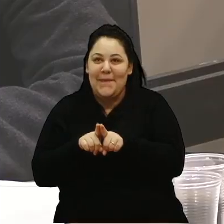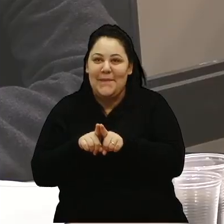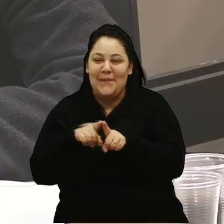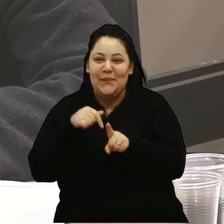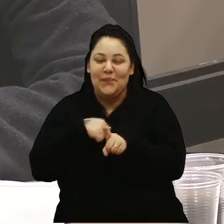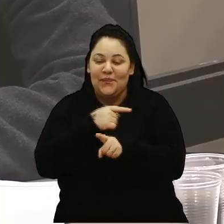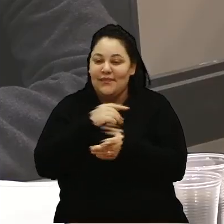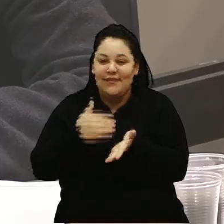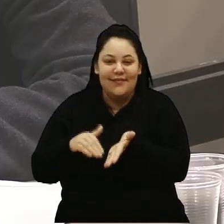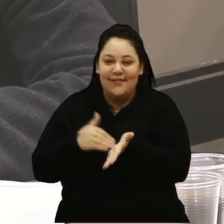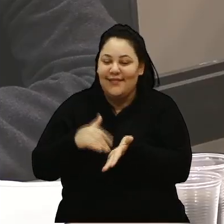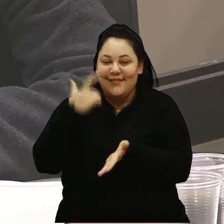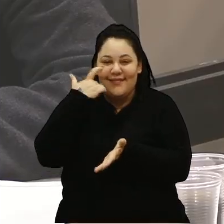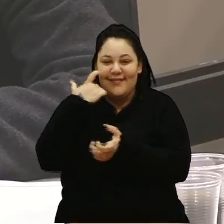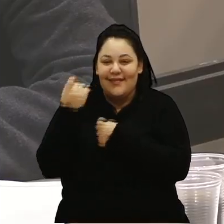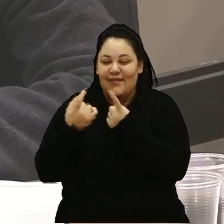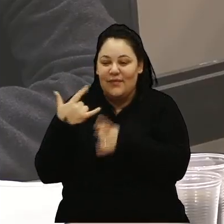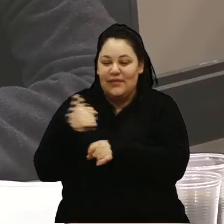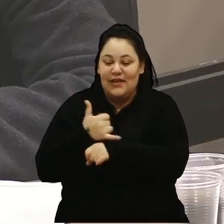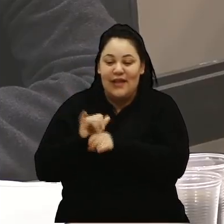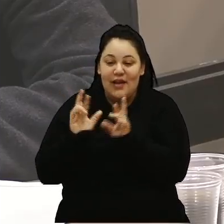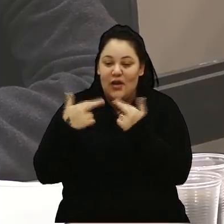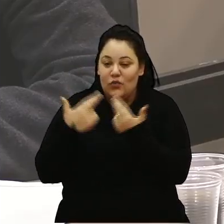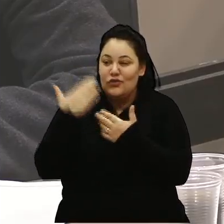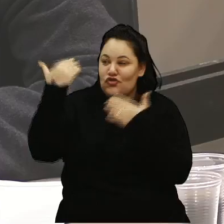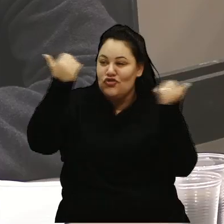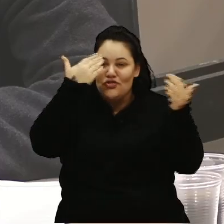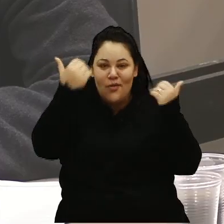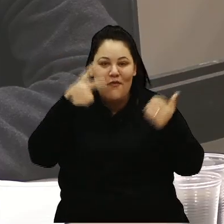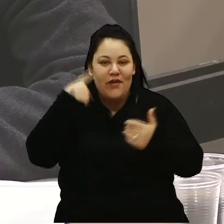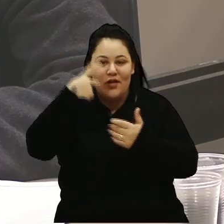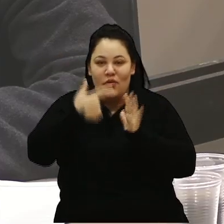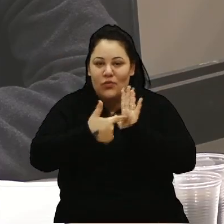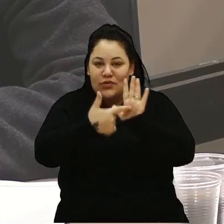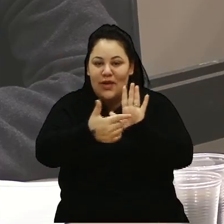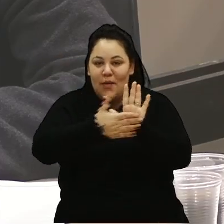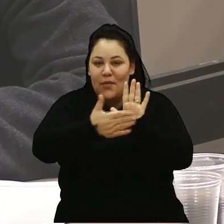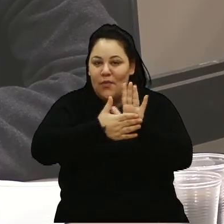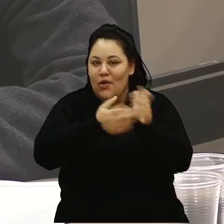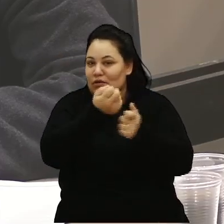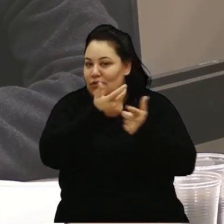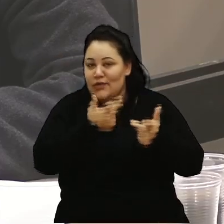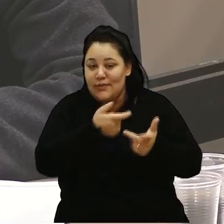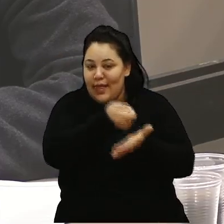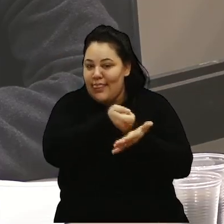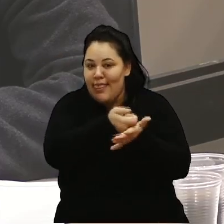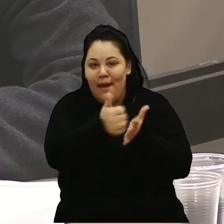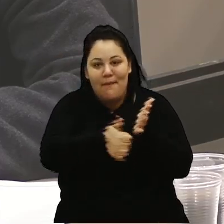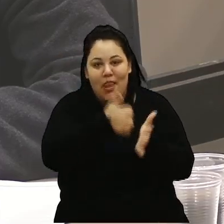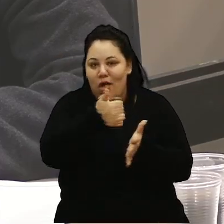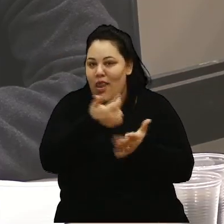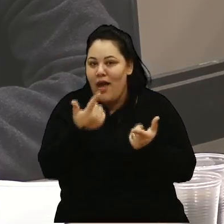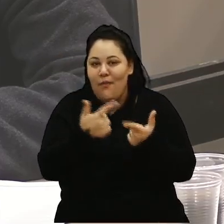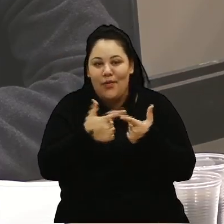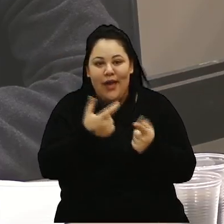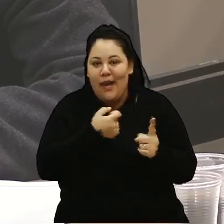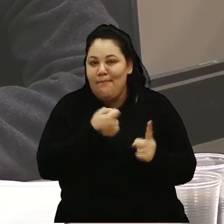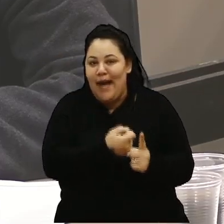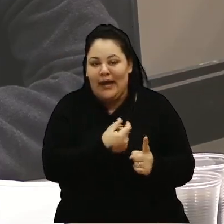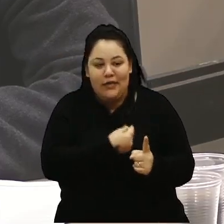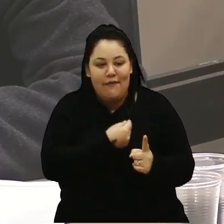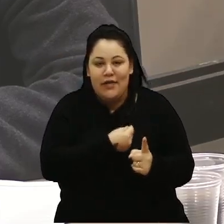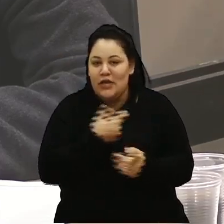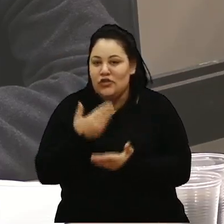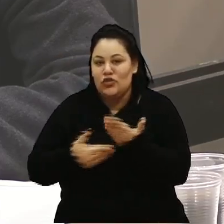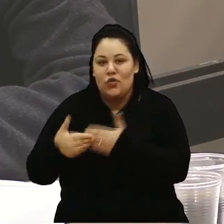ali pense em alguma solução, se reúna com nós, traz uma proposta para essa casa aqui para a gente tentar melhorar, porque isso impacta na vida de todo